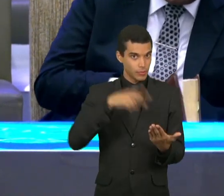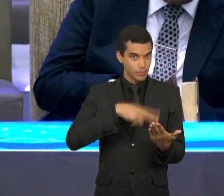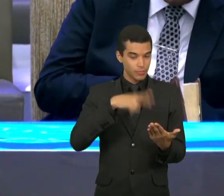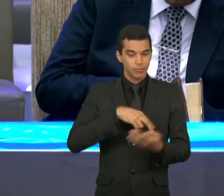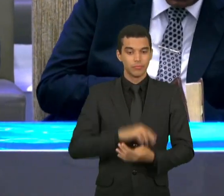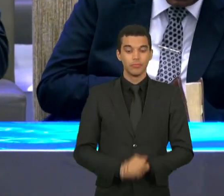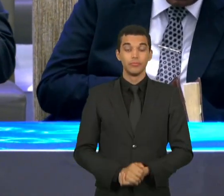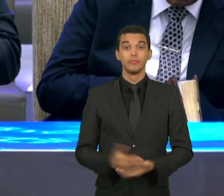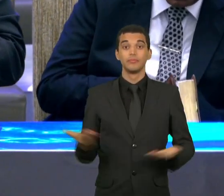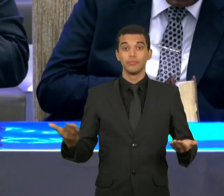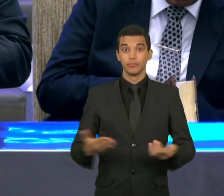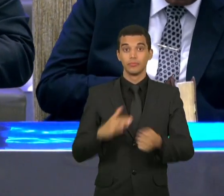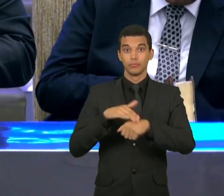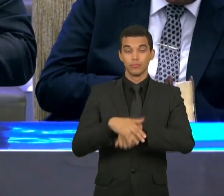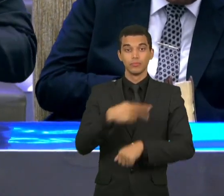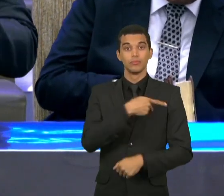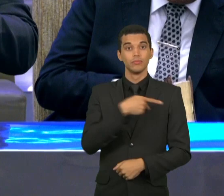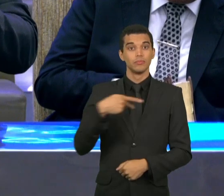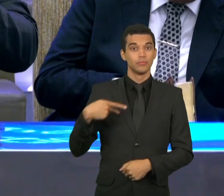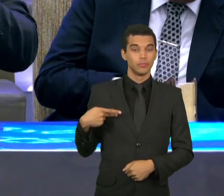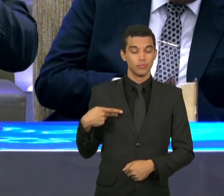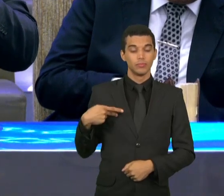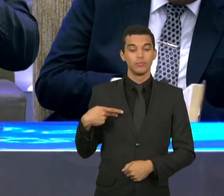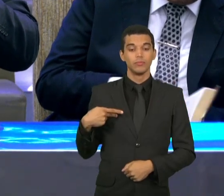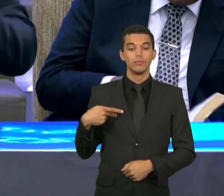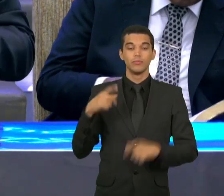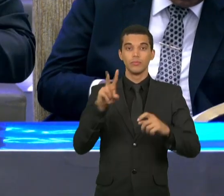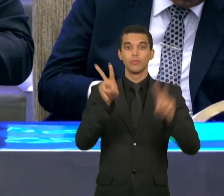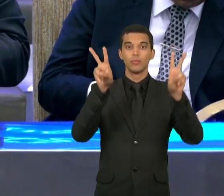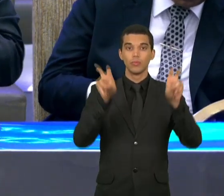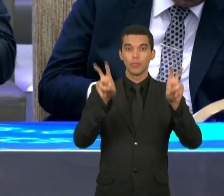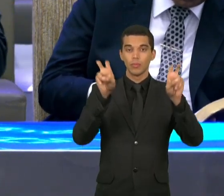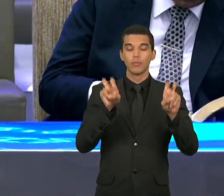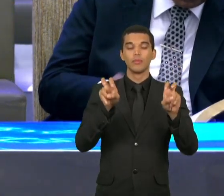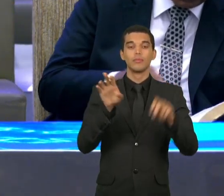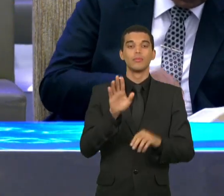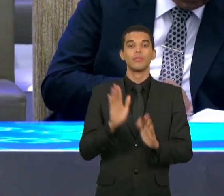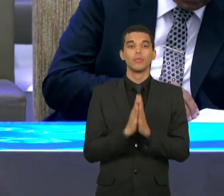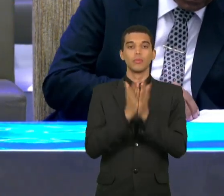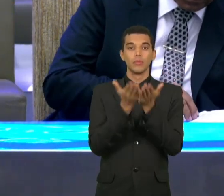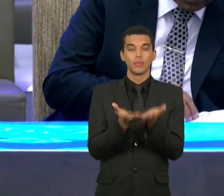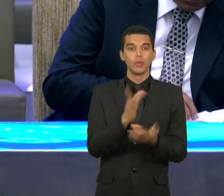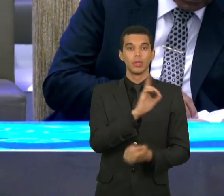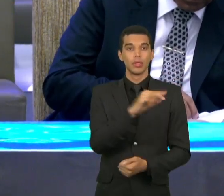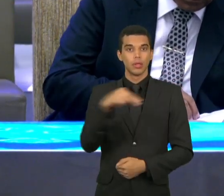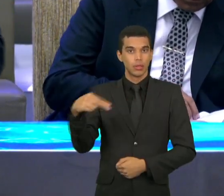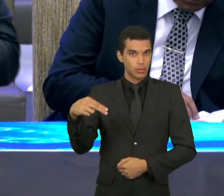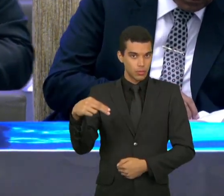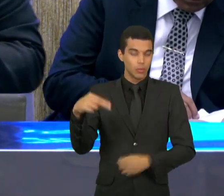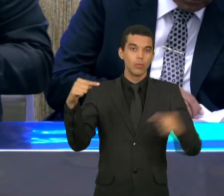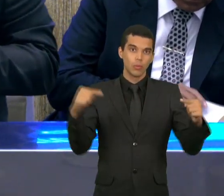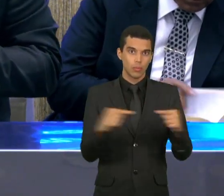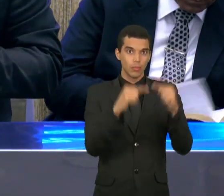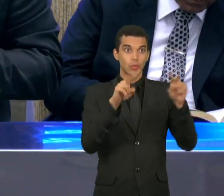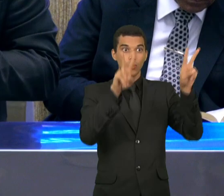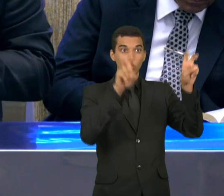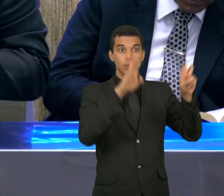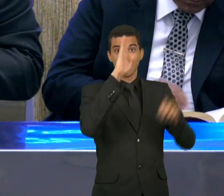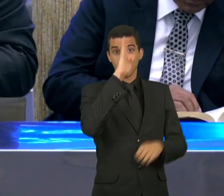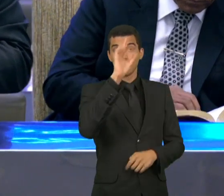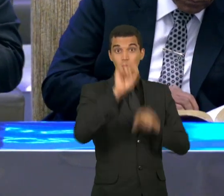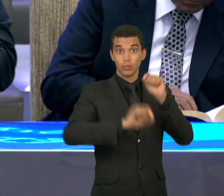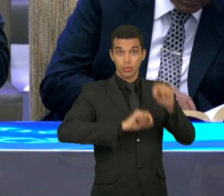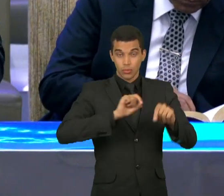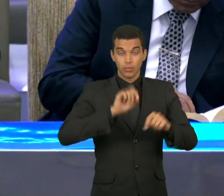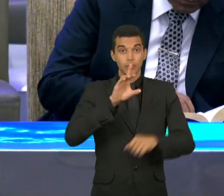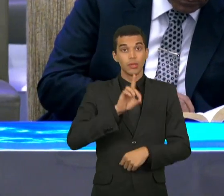um tema no livro de Daniel, ligado ao tema principal, que é preservados